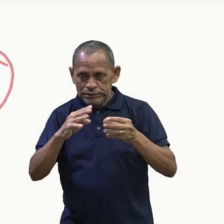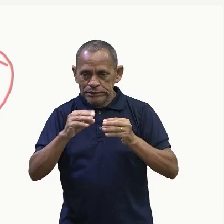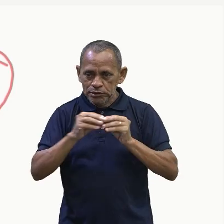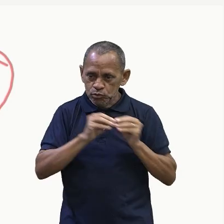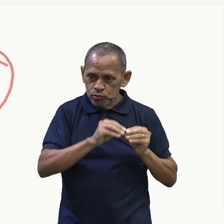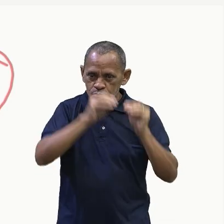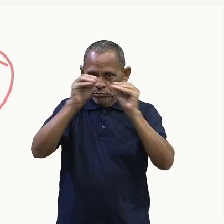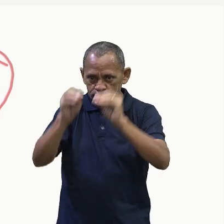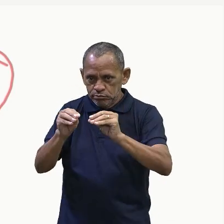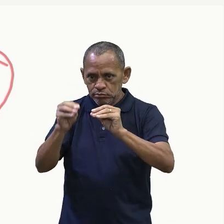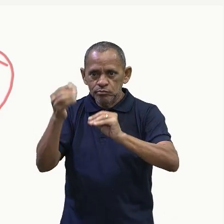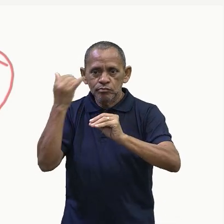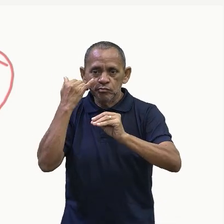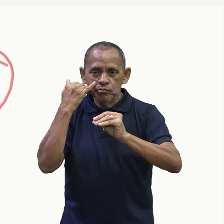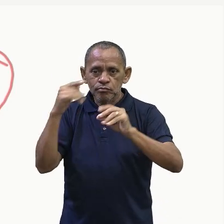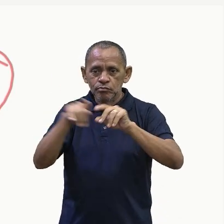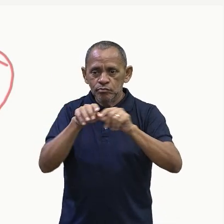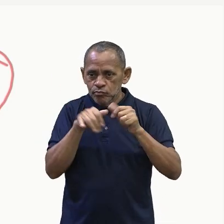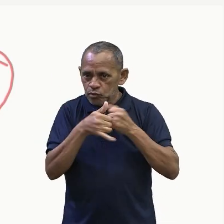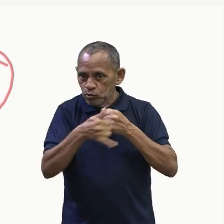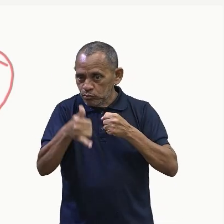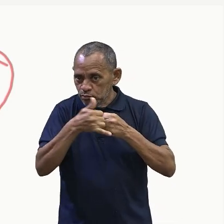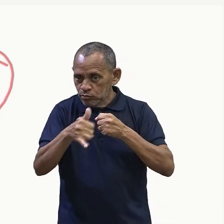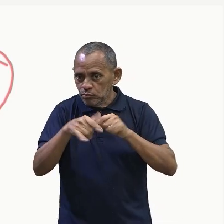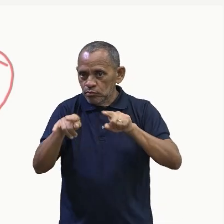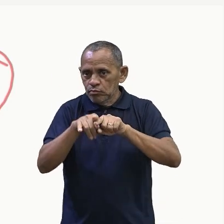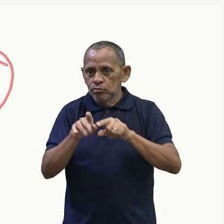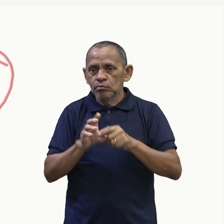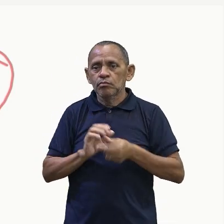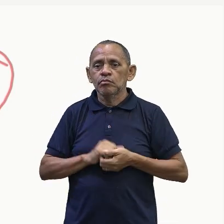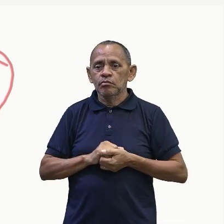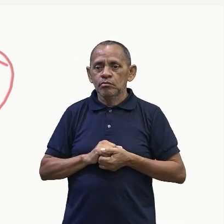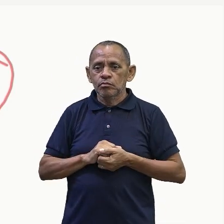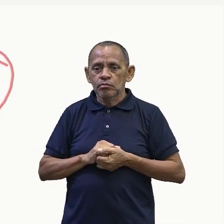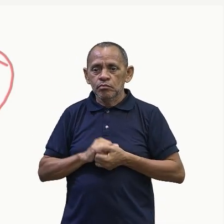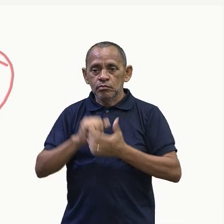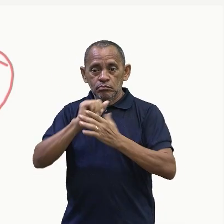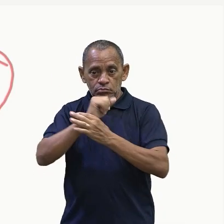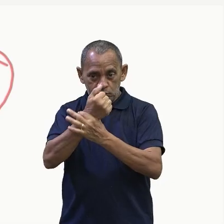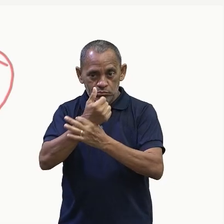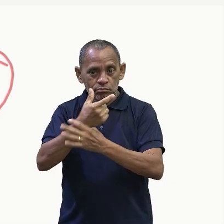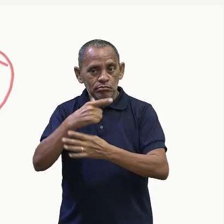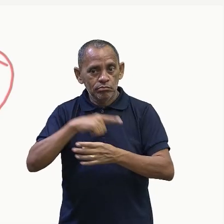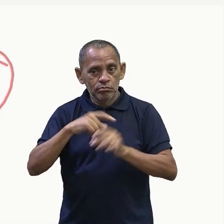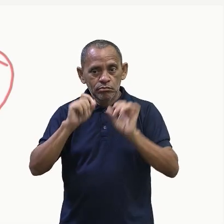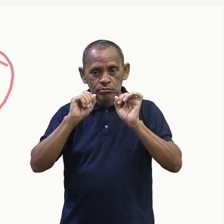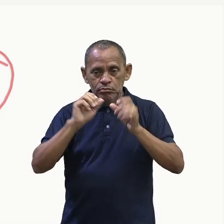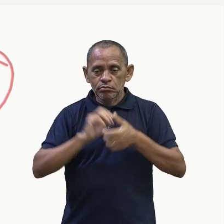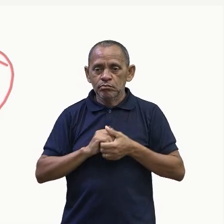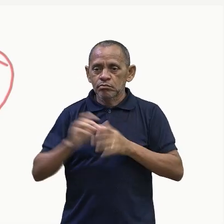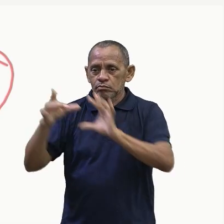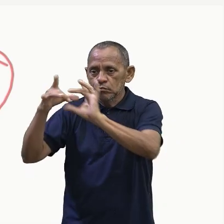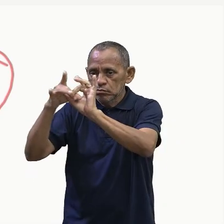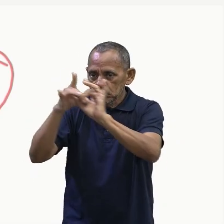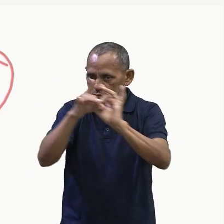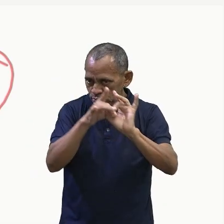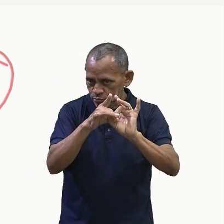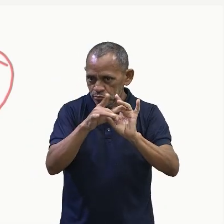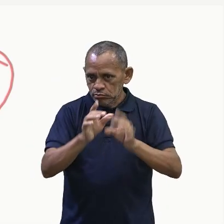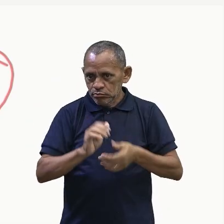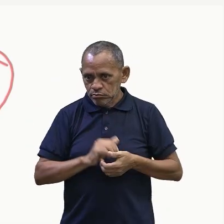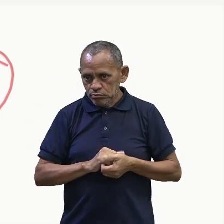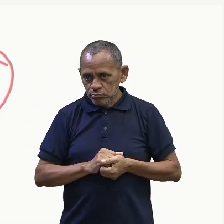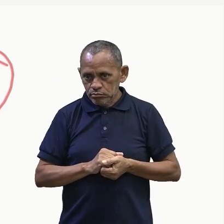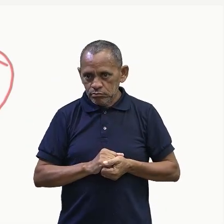transportador com o aminoácido, né, se prendendo ali, né, se fixando aquele RNA mensageiro,